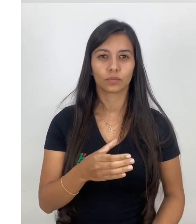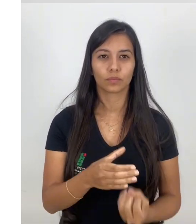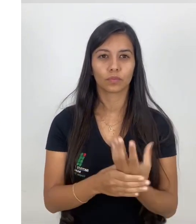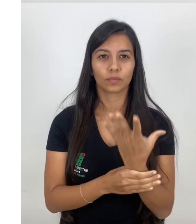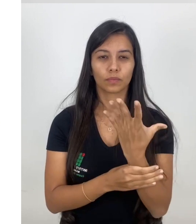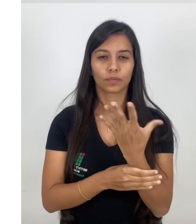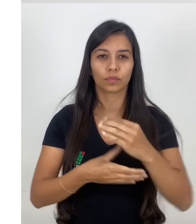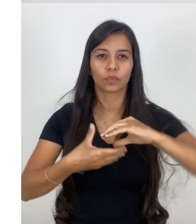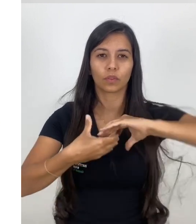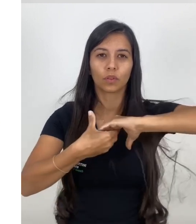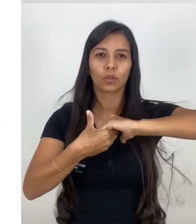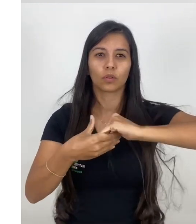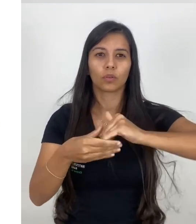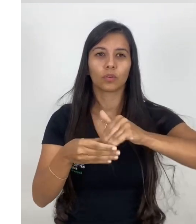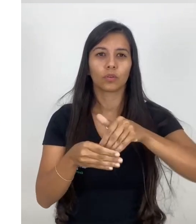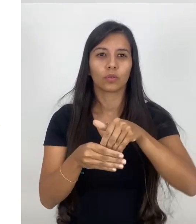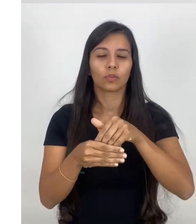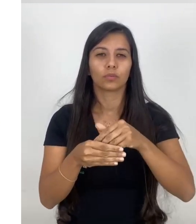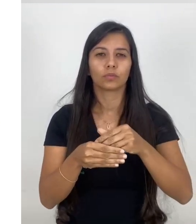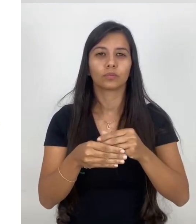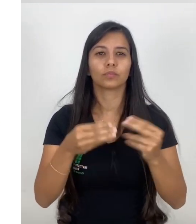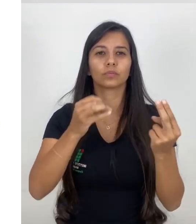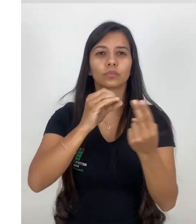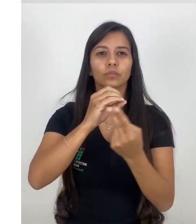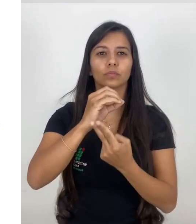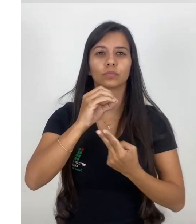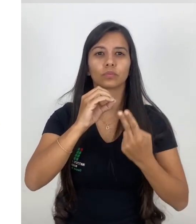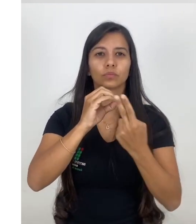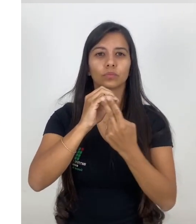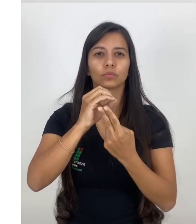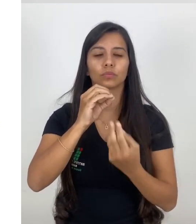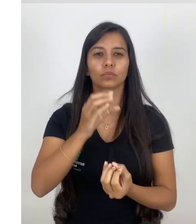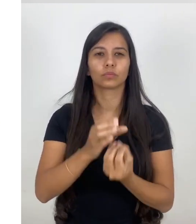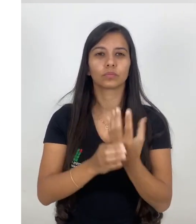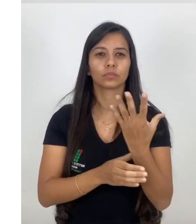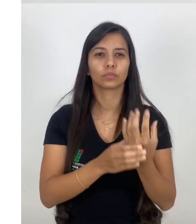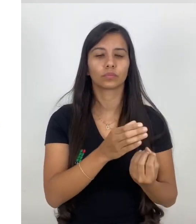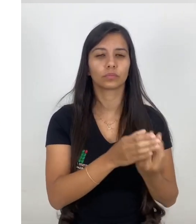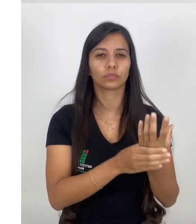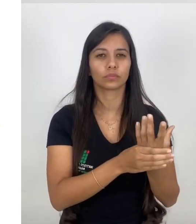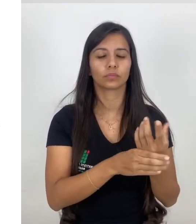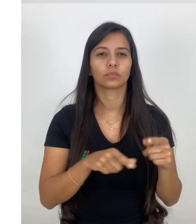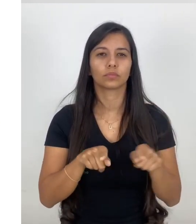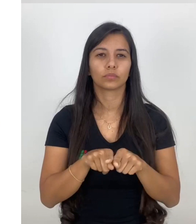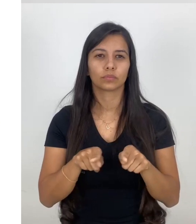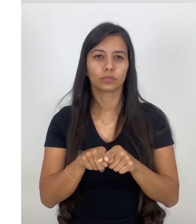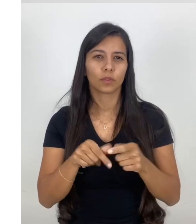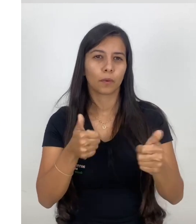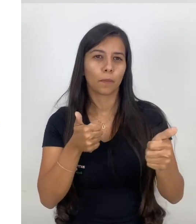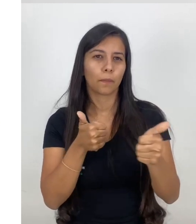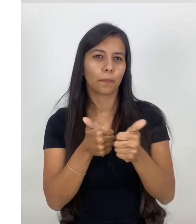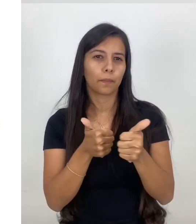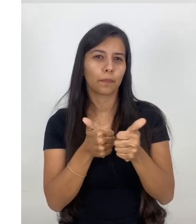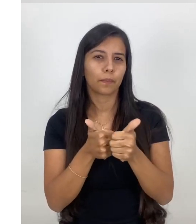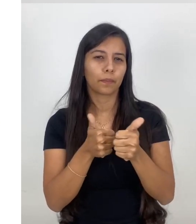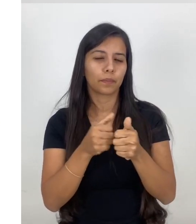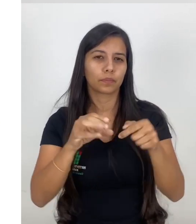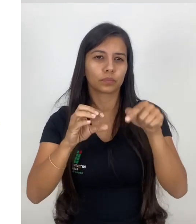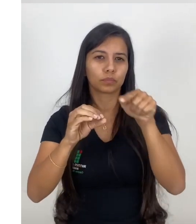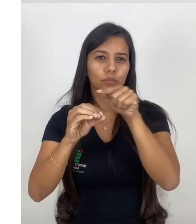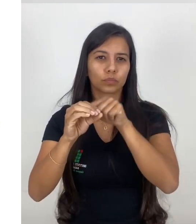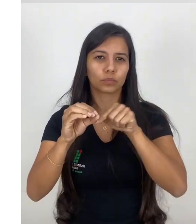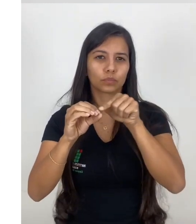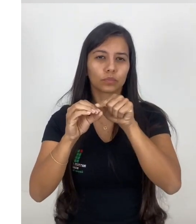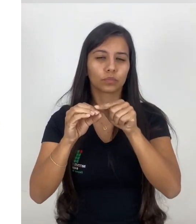o reaparecimento da carioteca, o ressurgimento do nucleolo, né? O nucleolo que é aquela unidade ali bem interna